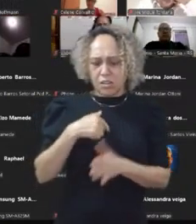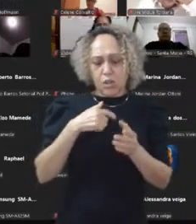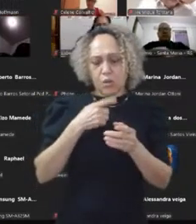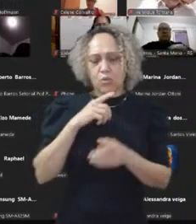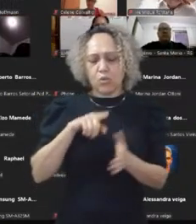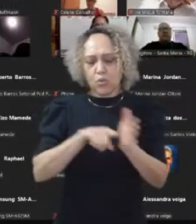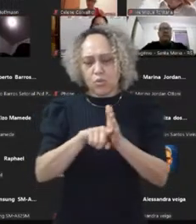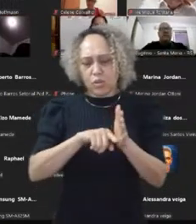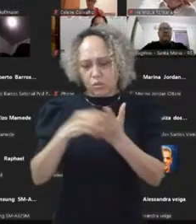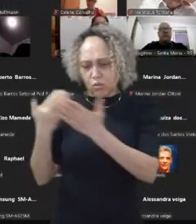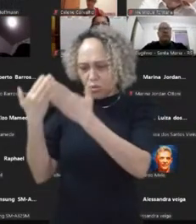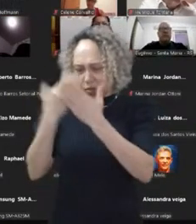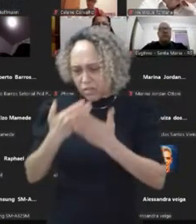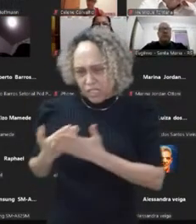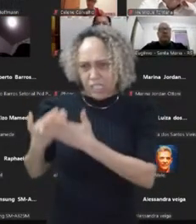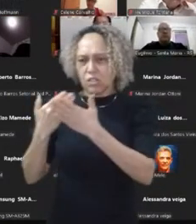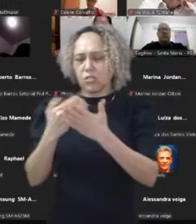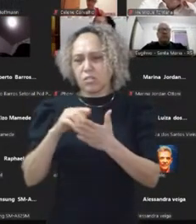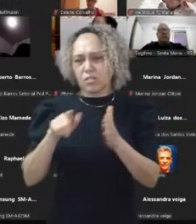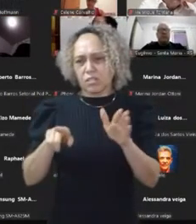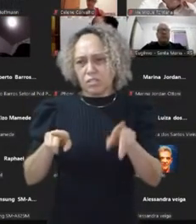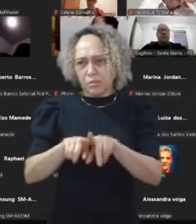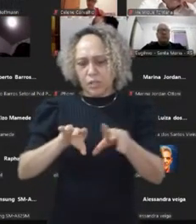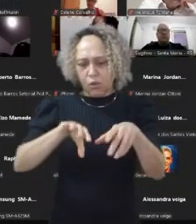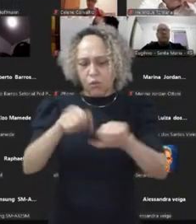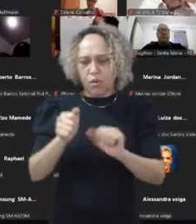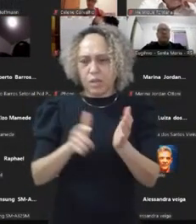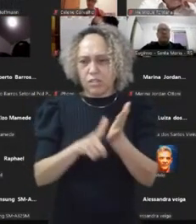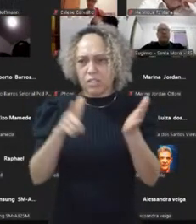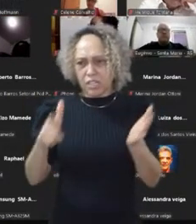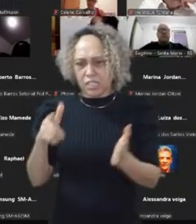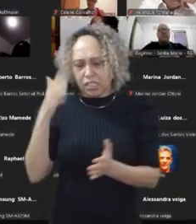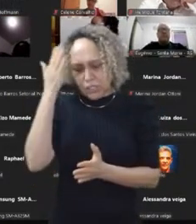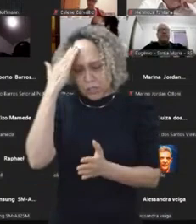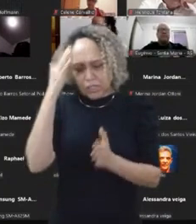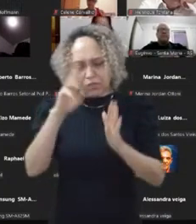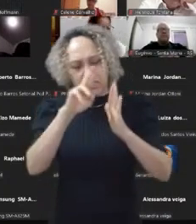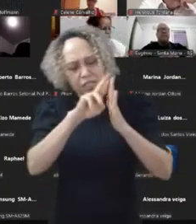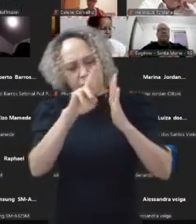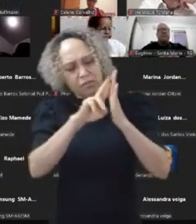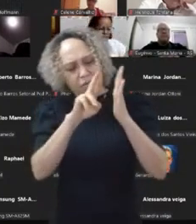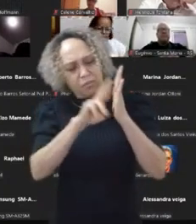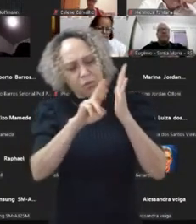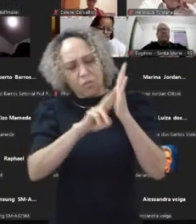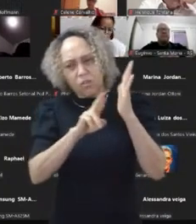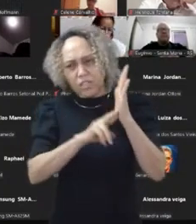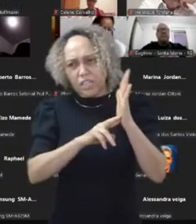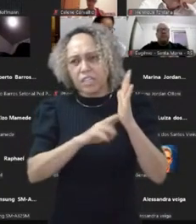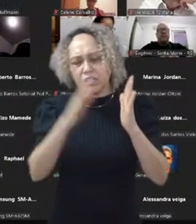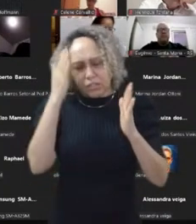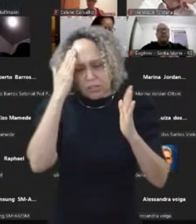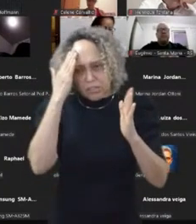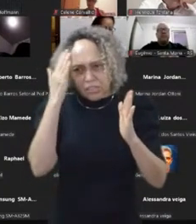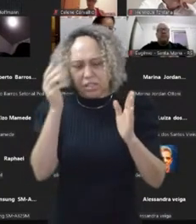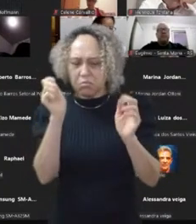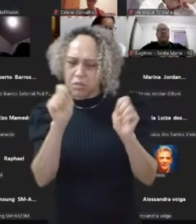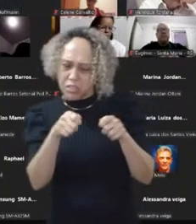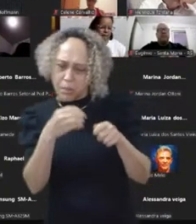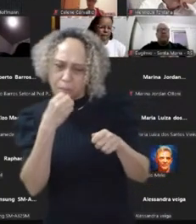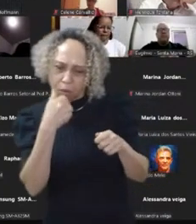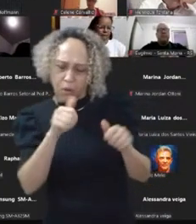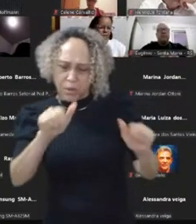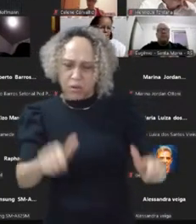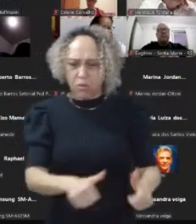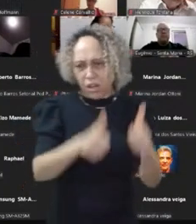você fazer um bom roteiro uma boa matéria e saber que aquela qualidade aquela virtude era boa e enfim poderia ser boa pela qualidade poderia